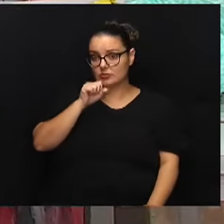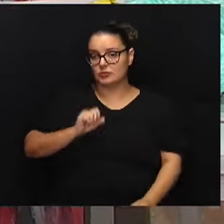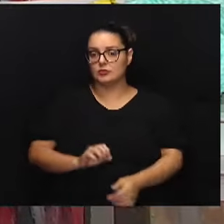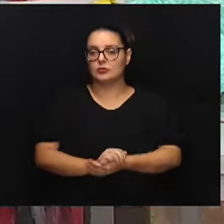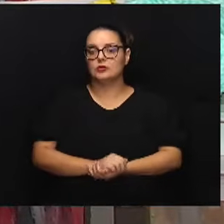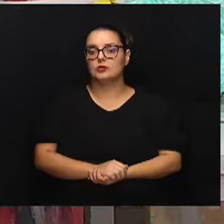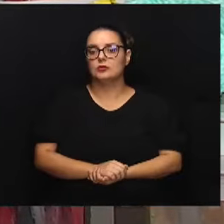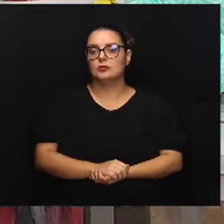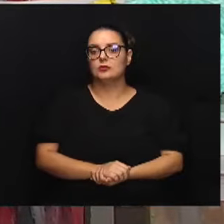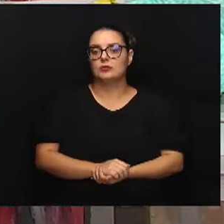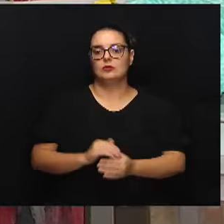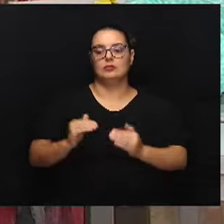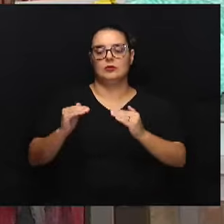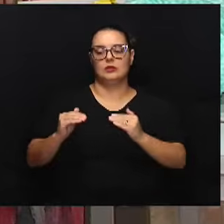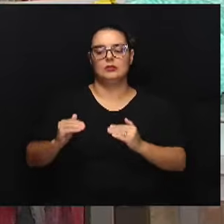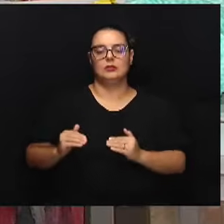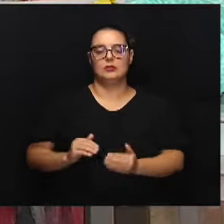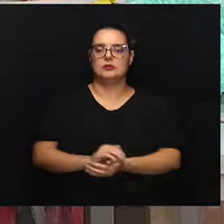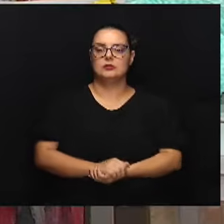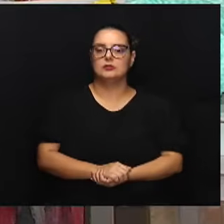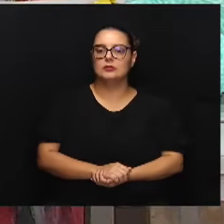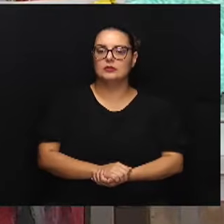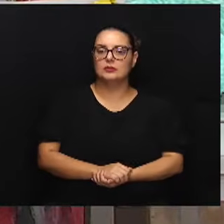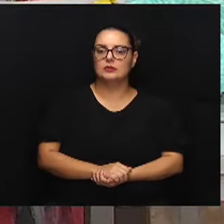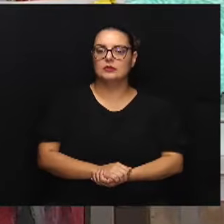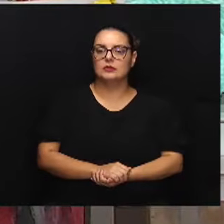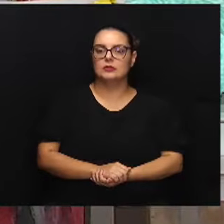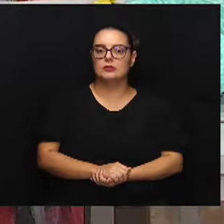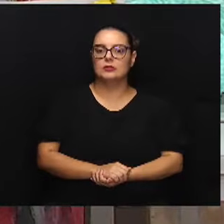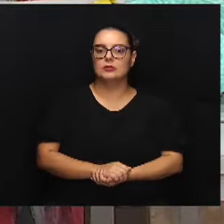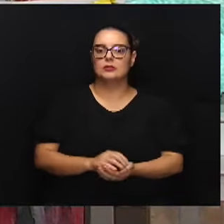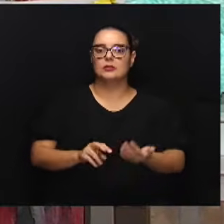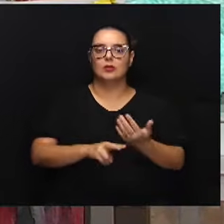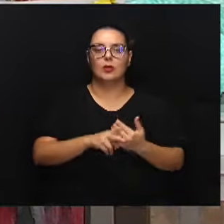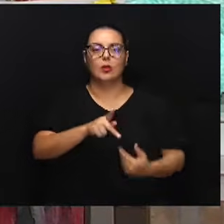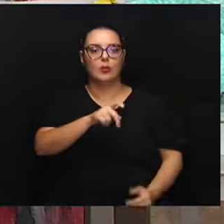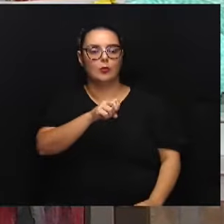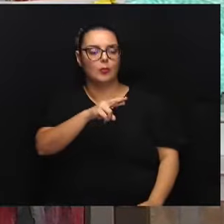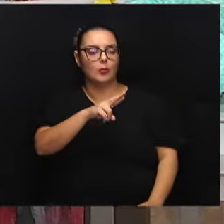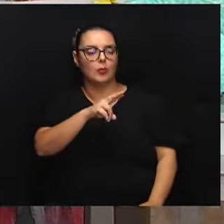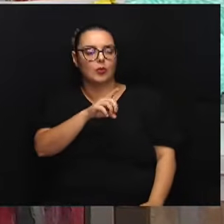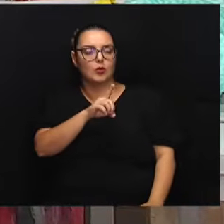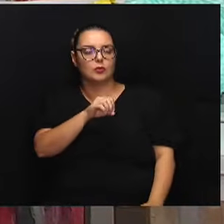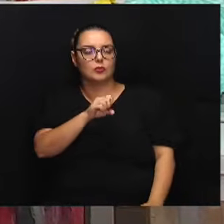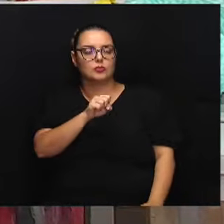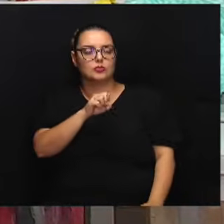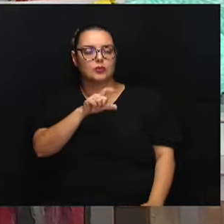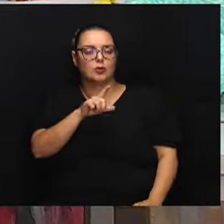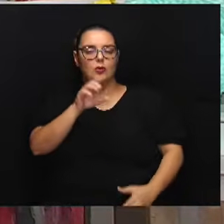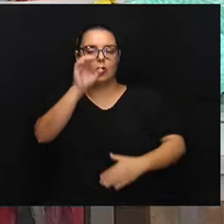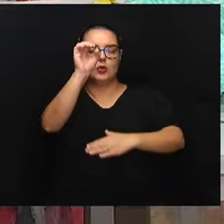E vocês vão descendo. Já dá aquele efeito de pôr do sol. Isso, ó.